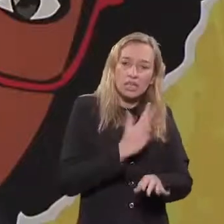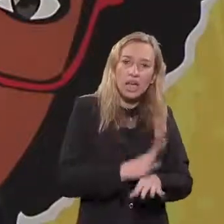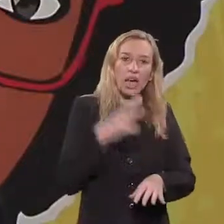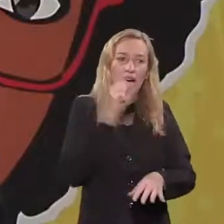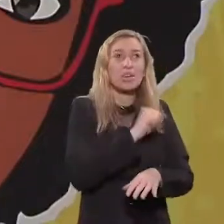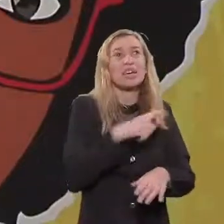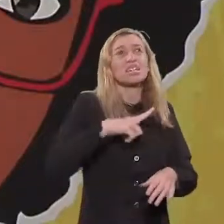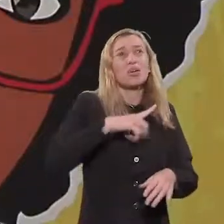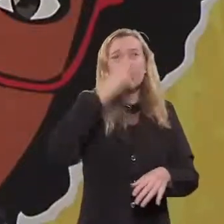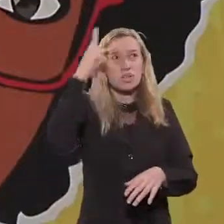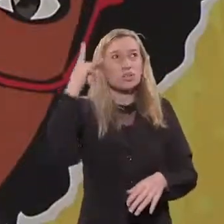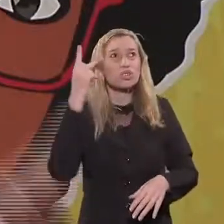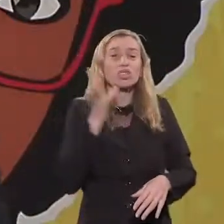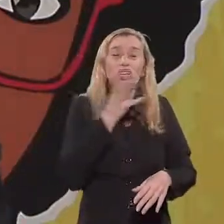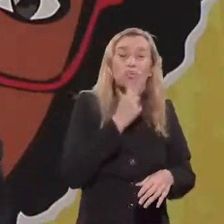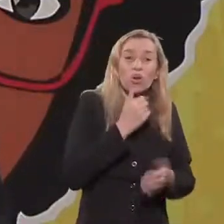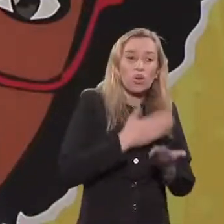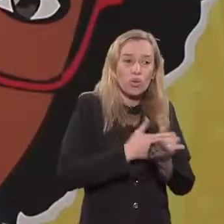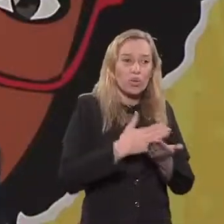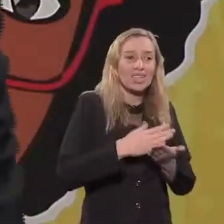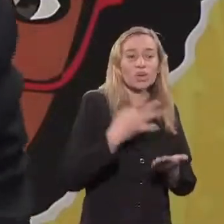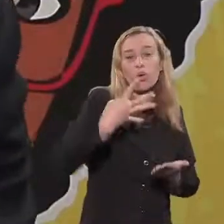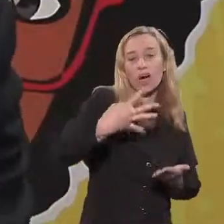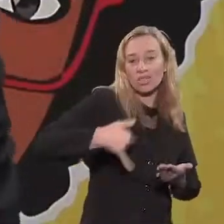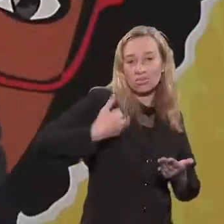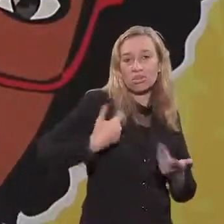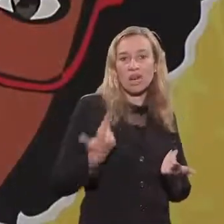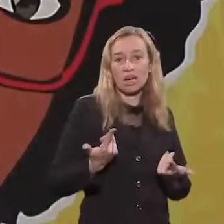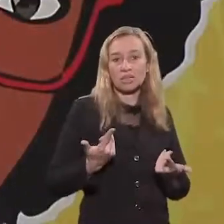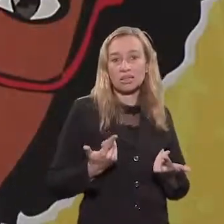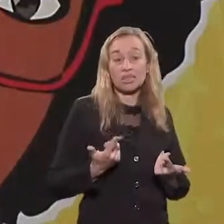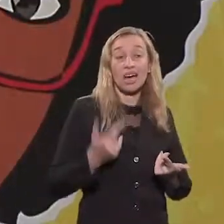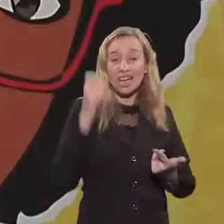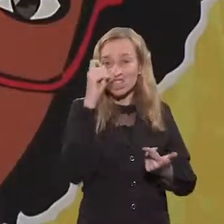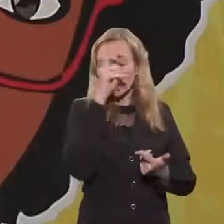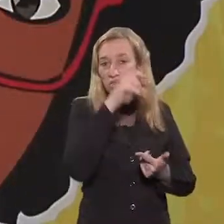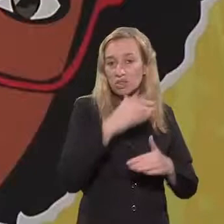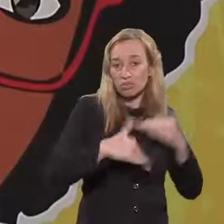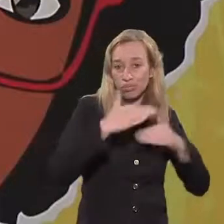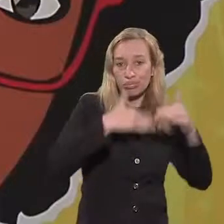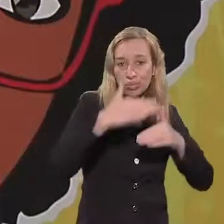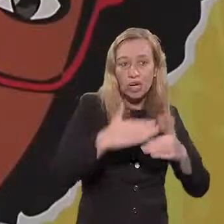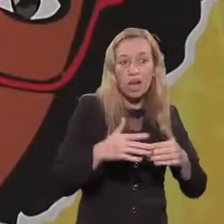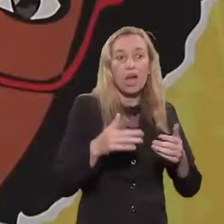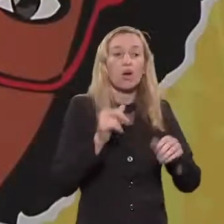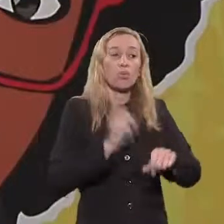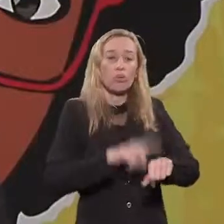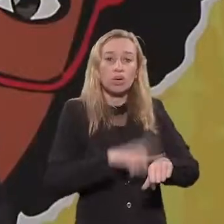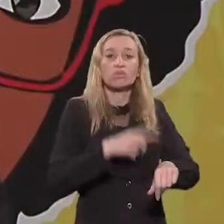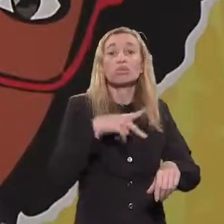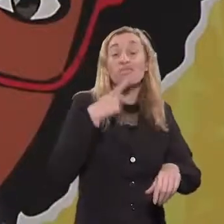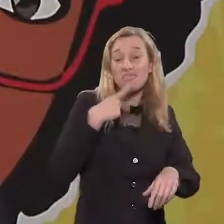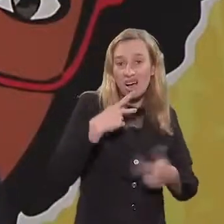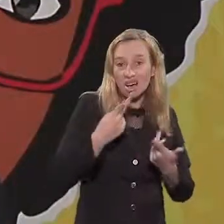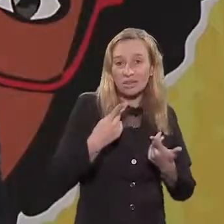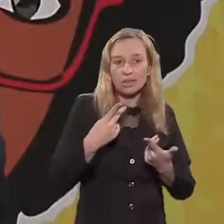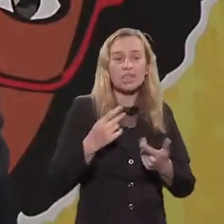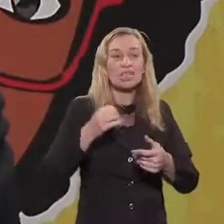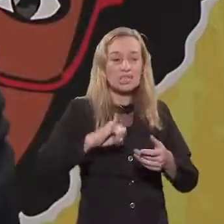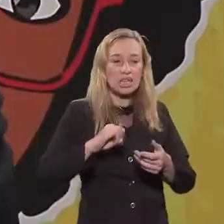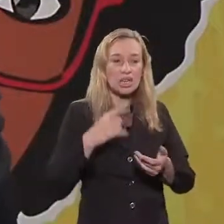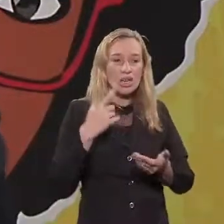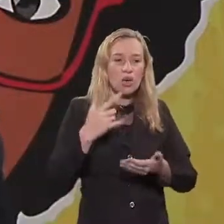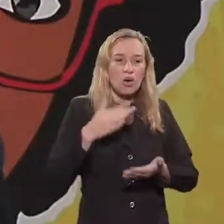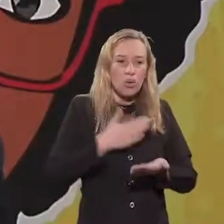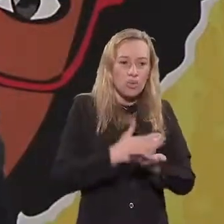sendo diagnosticado com 4 anos. Aí, para regredir, para avançar em algumas áreas, é muito difícil. Por exemplo, a área da fala. Se